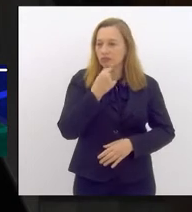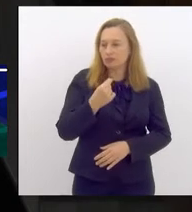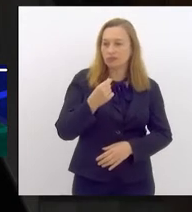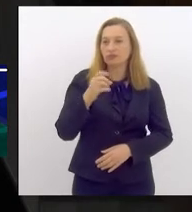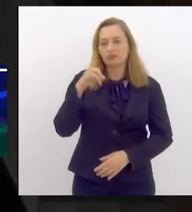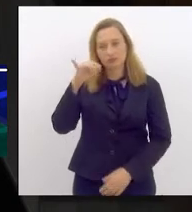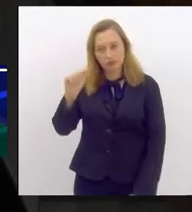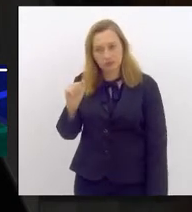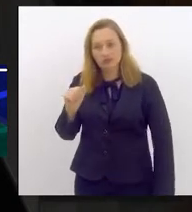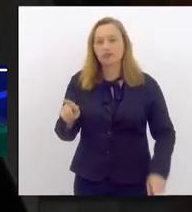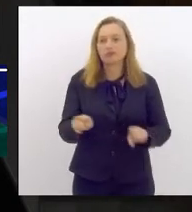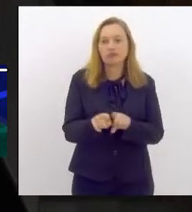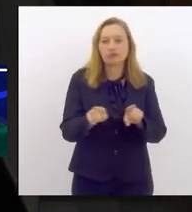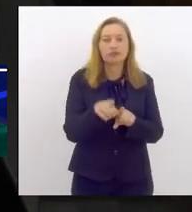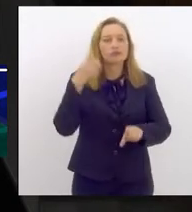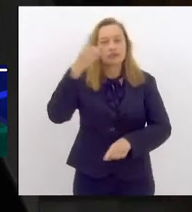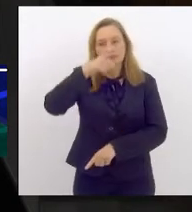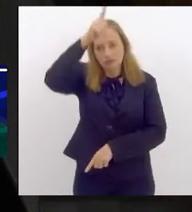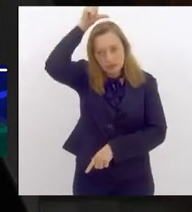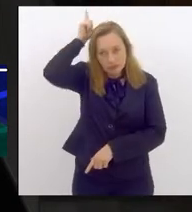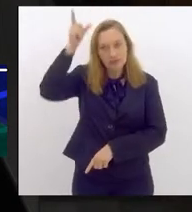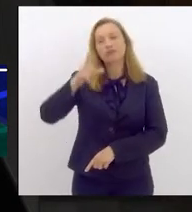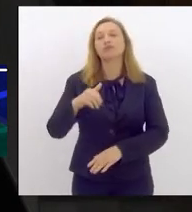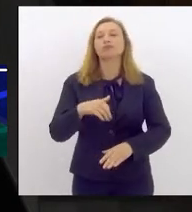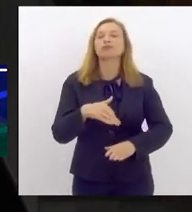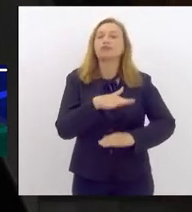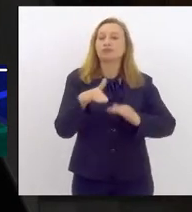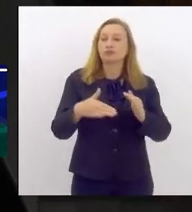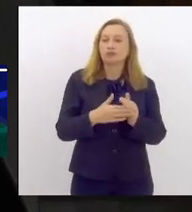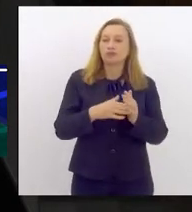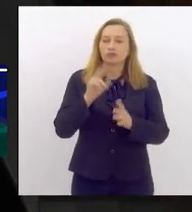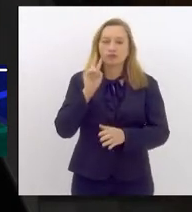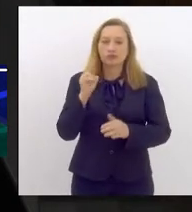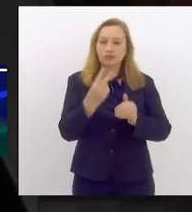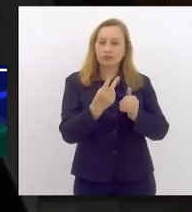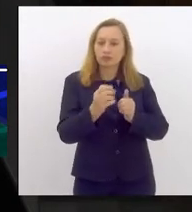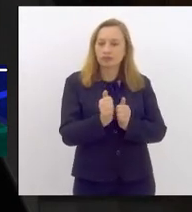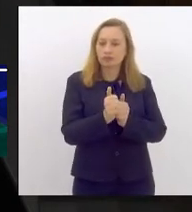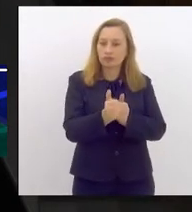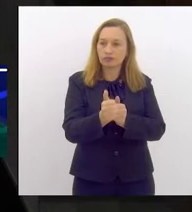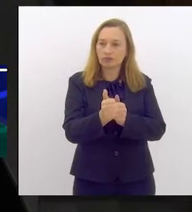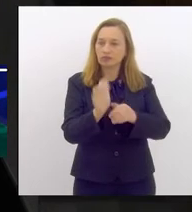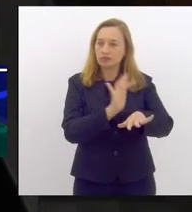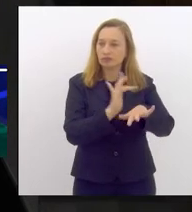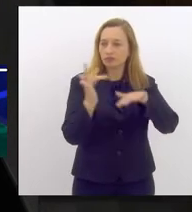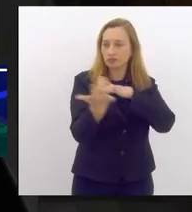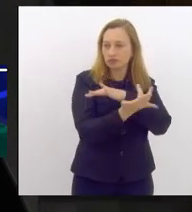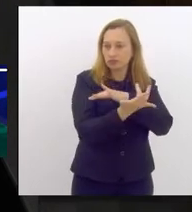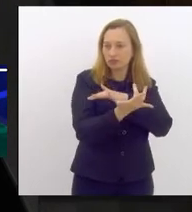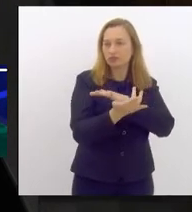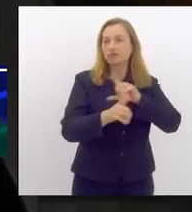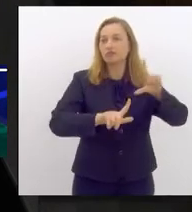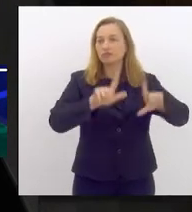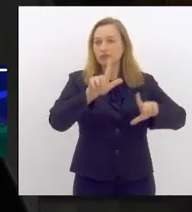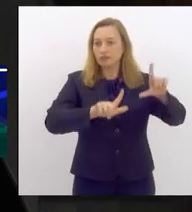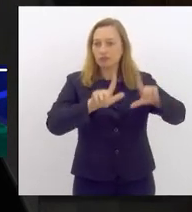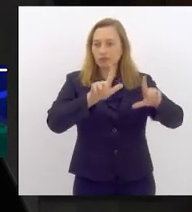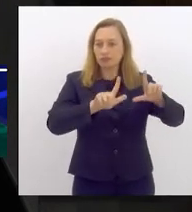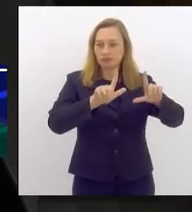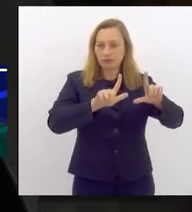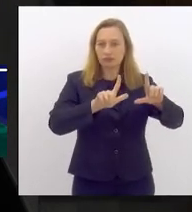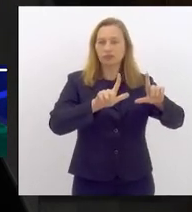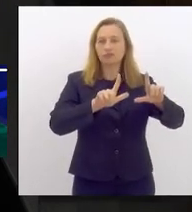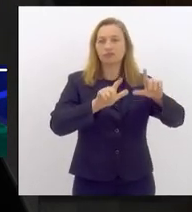para Célia Jordão e Deputado Luiz Paulo cidadãos e cidadãs que nos assistem pela TV alerj